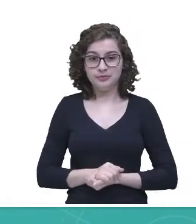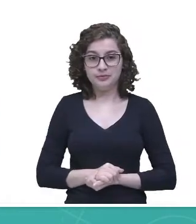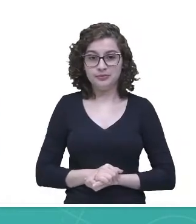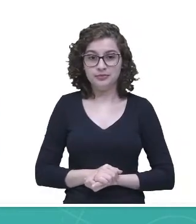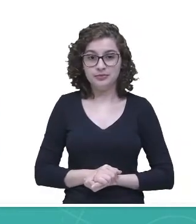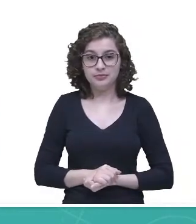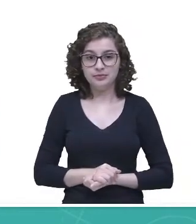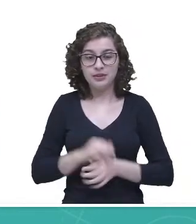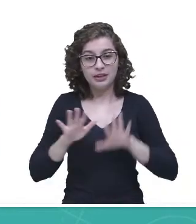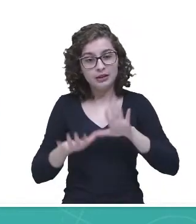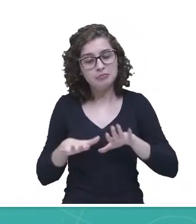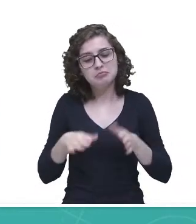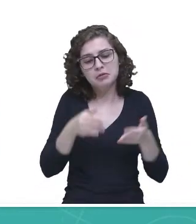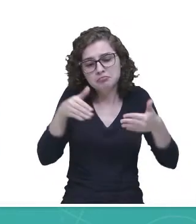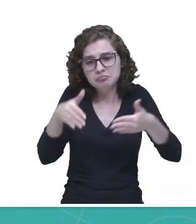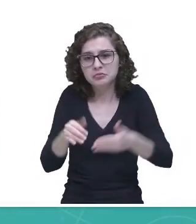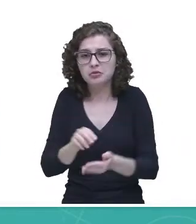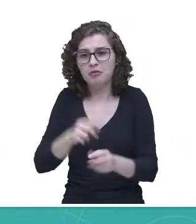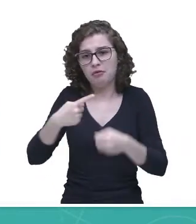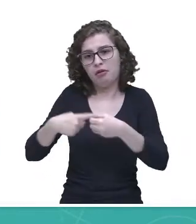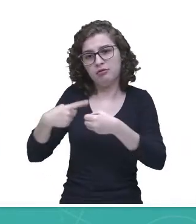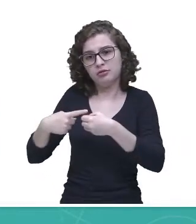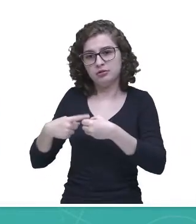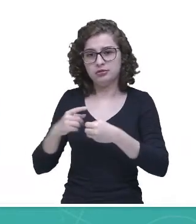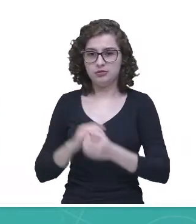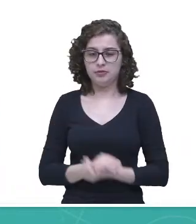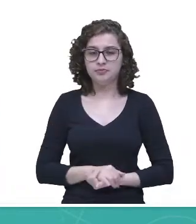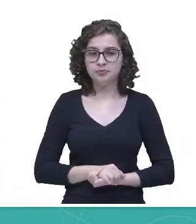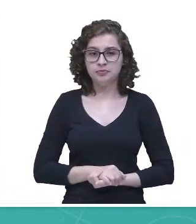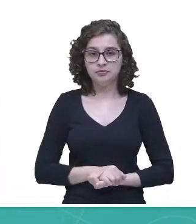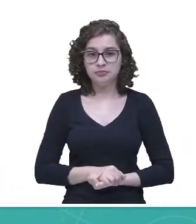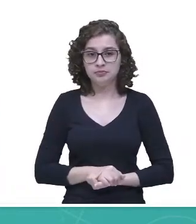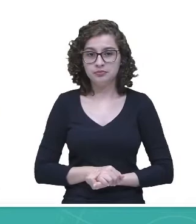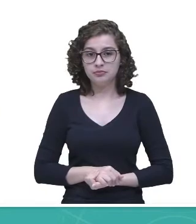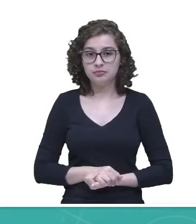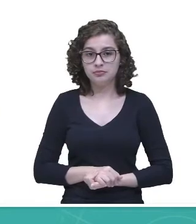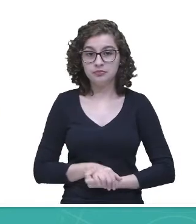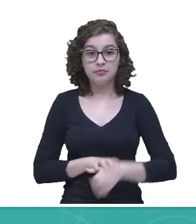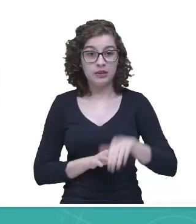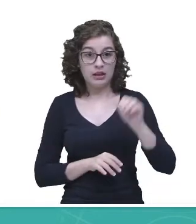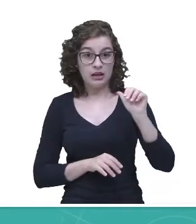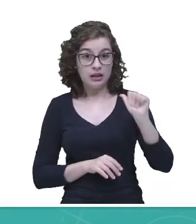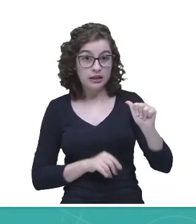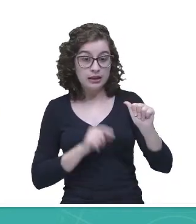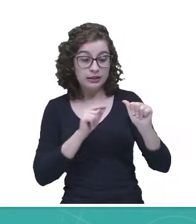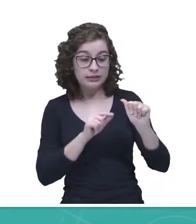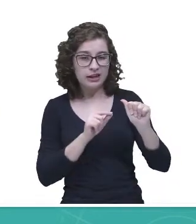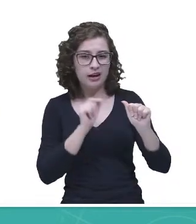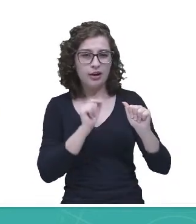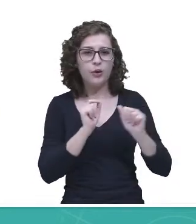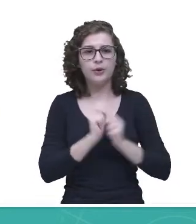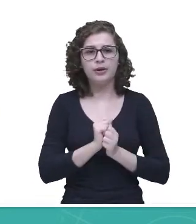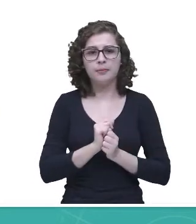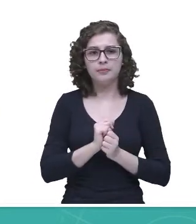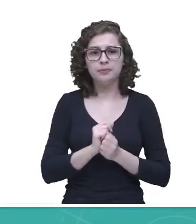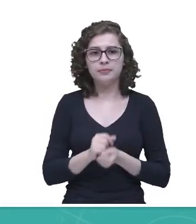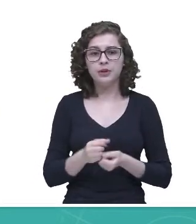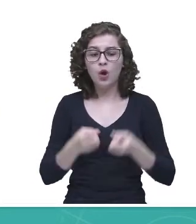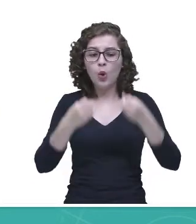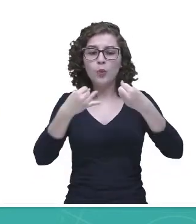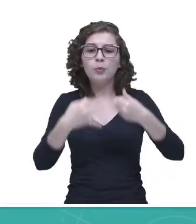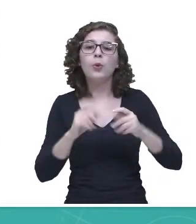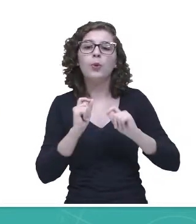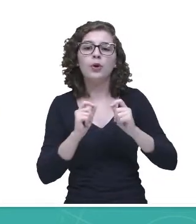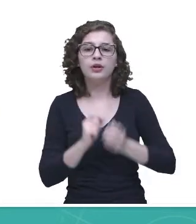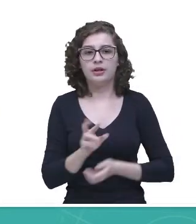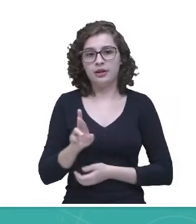sua função, né? E aí nós temos na letra A o conceito, né, acima, é sobre a rede urbana,